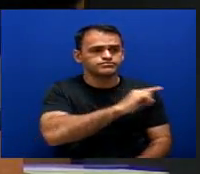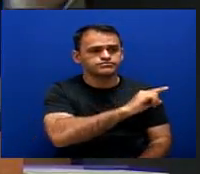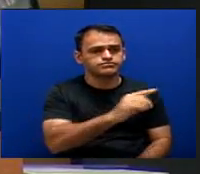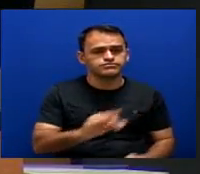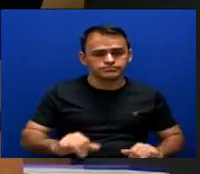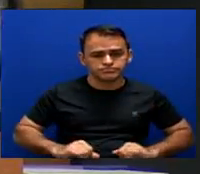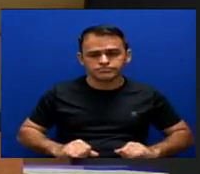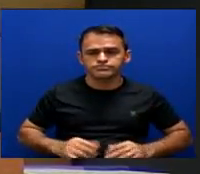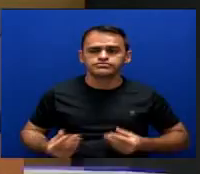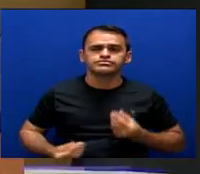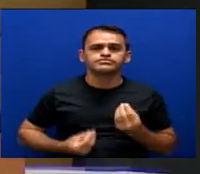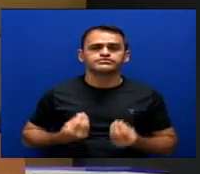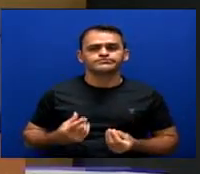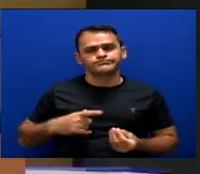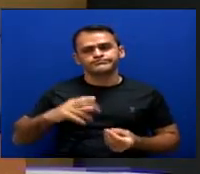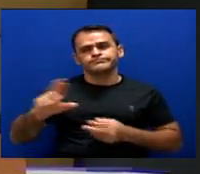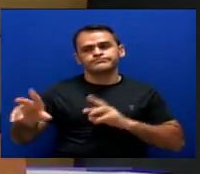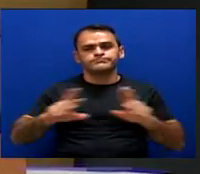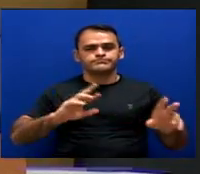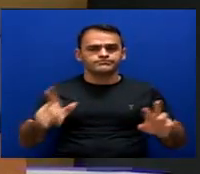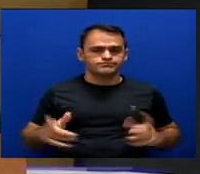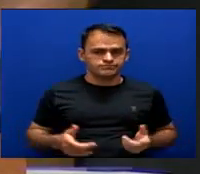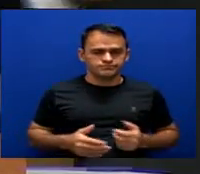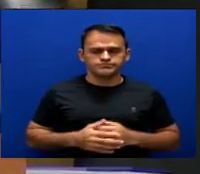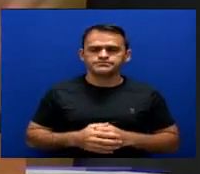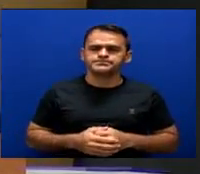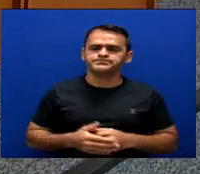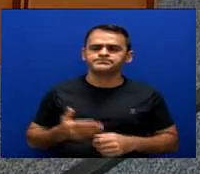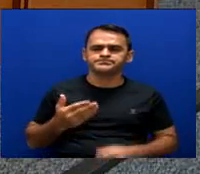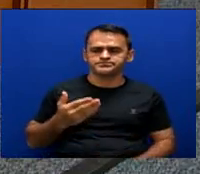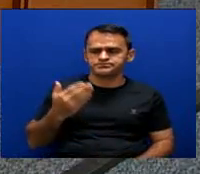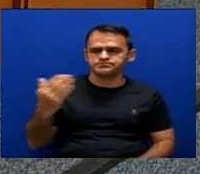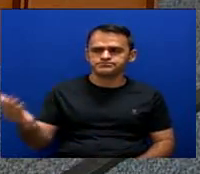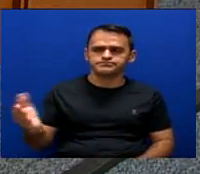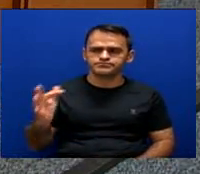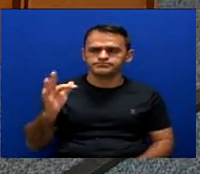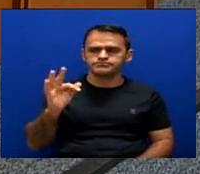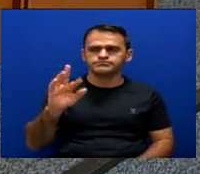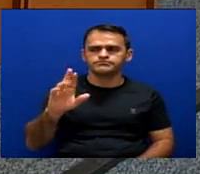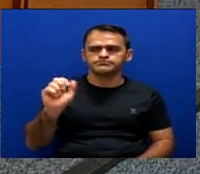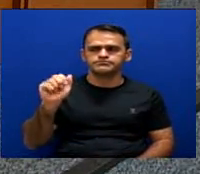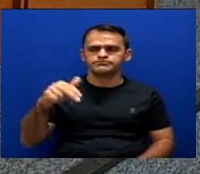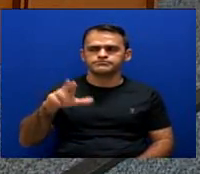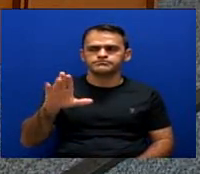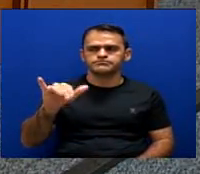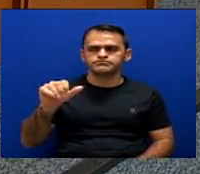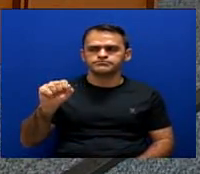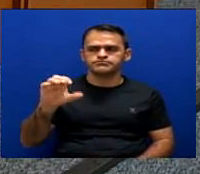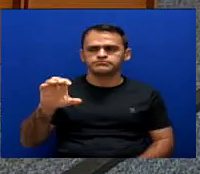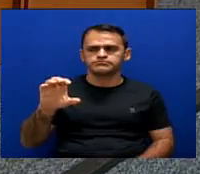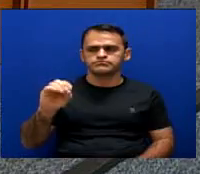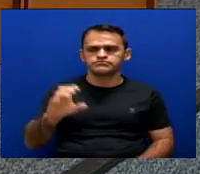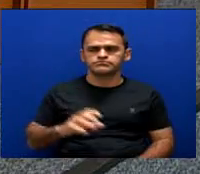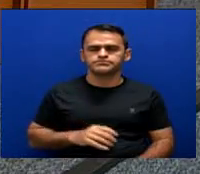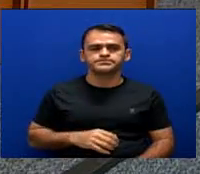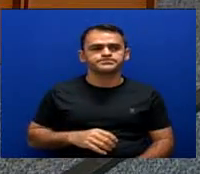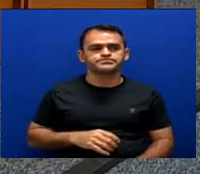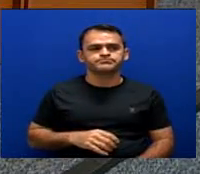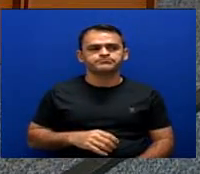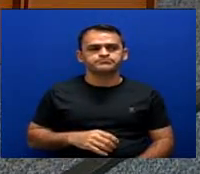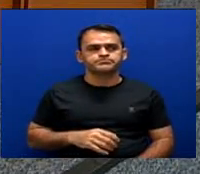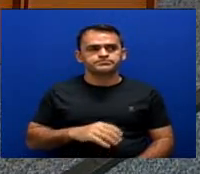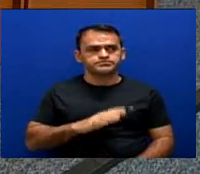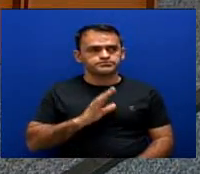existe essa divergência possa resolver se deve ter francisco finalizar eu acho que a